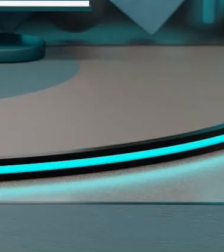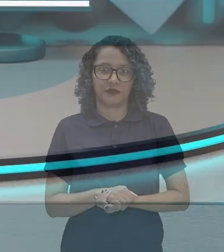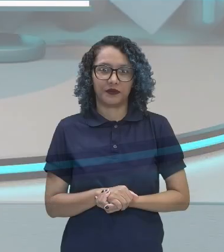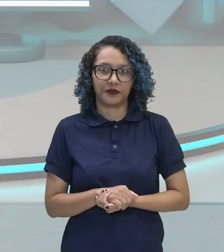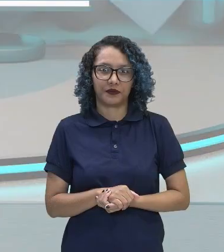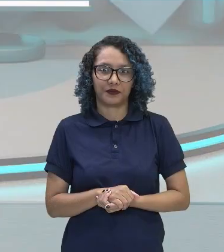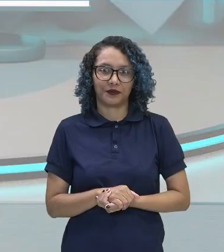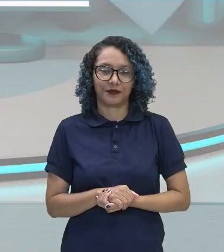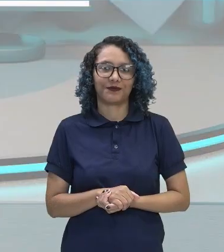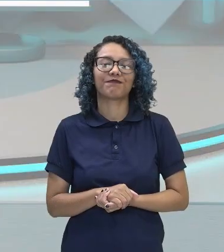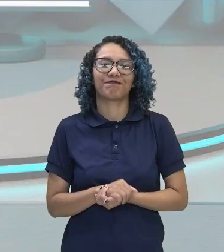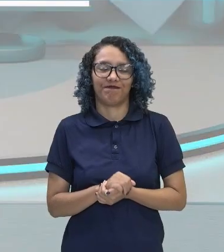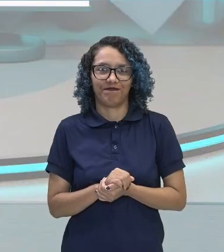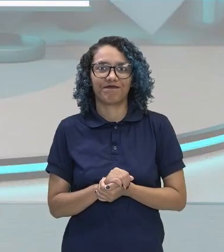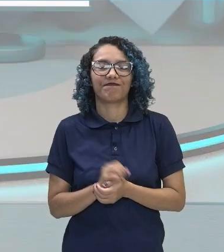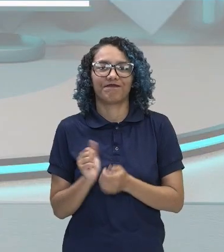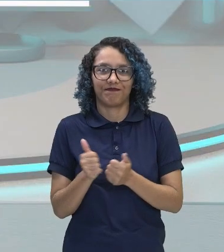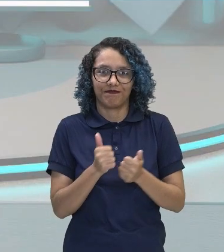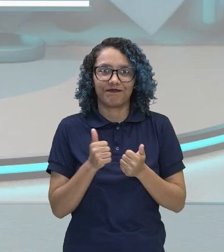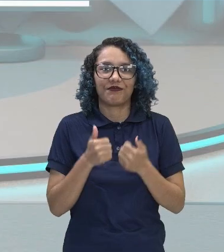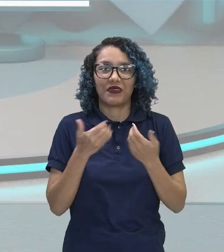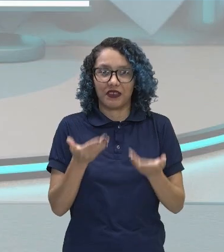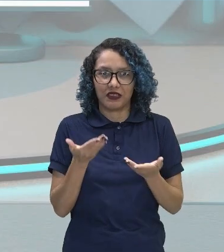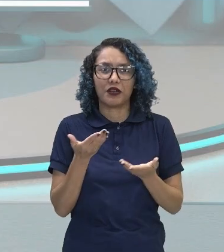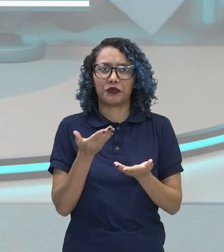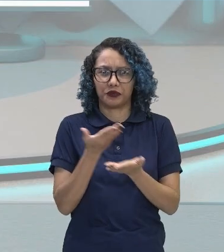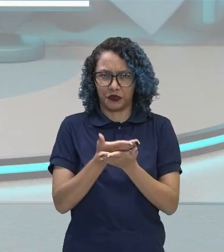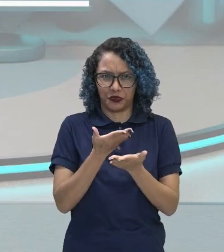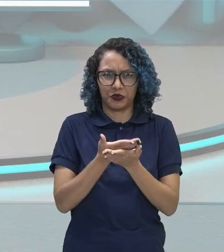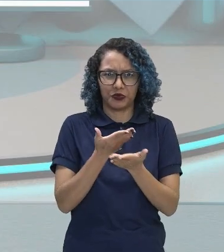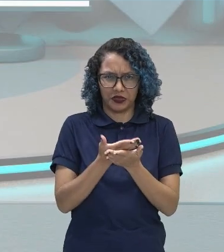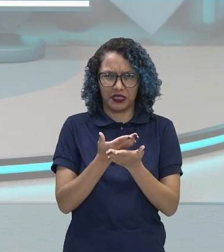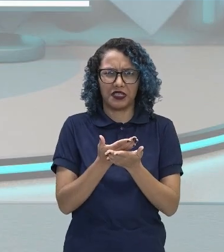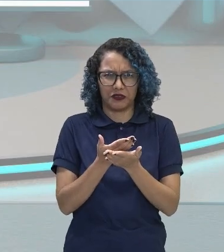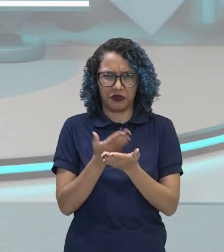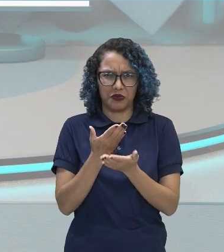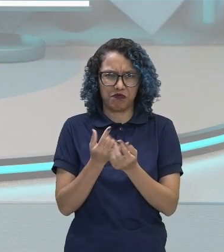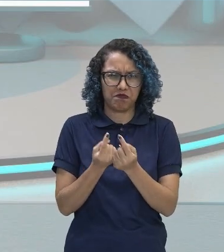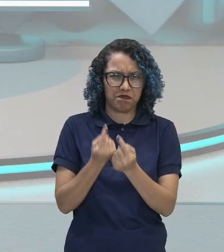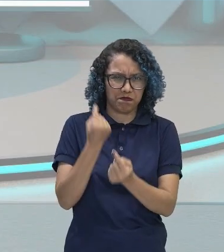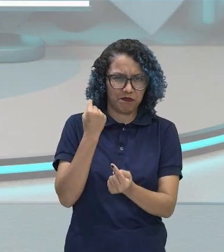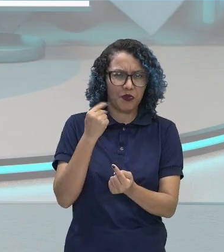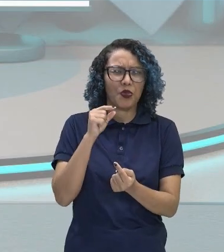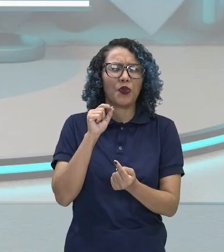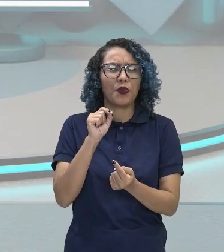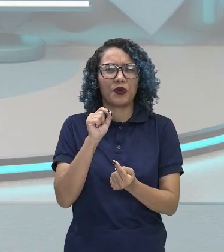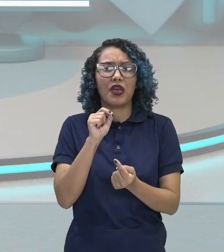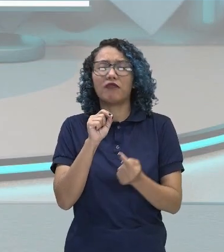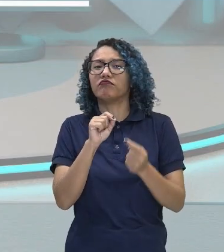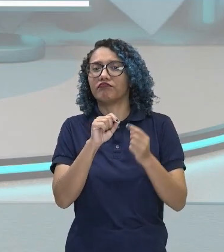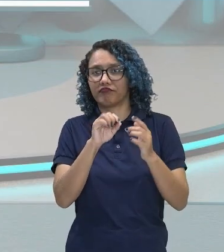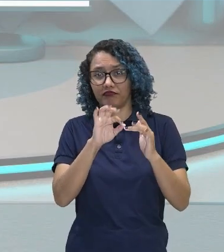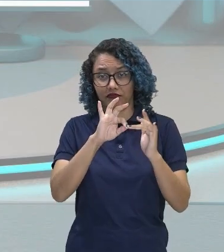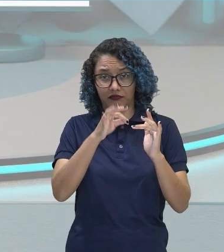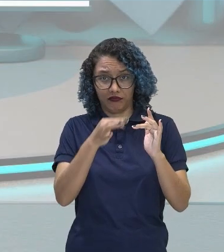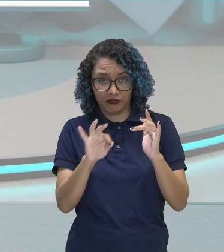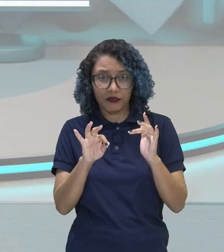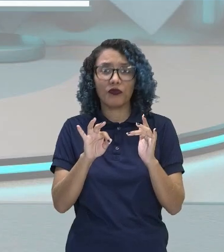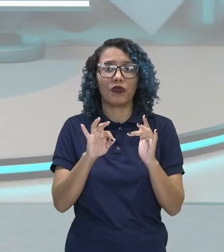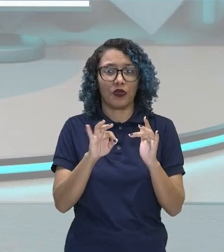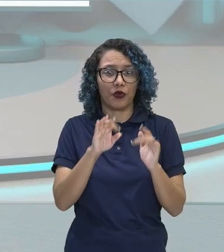Muito bem, temos estudado sobre o arcadismo nas últimas aulas. Vimos arcadismo